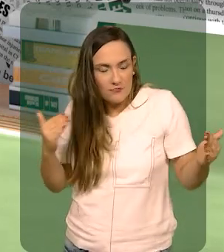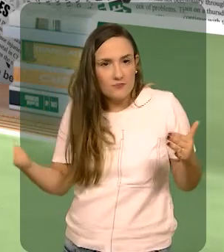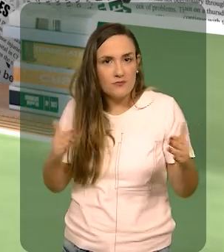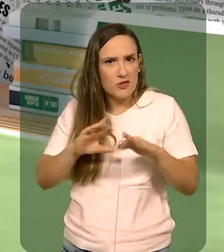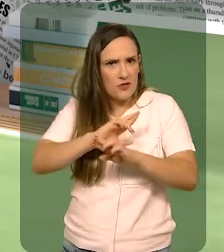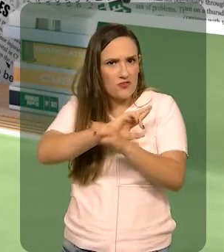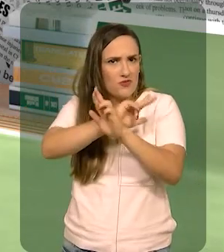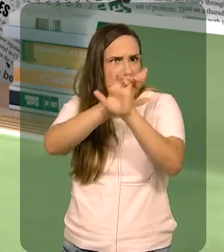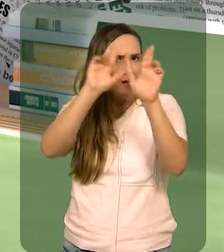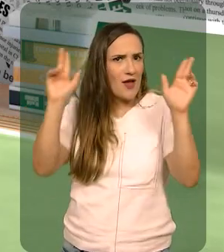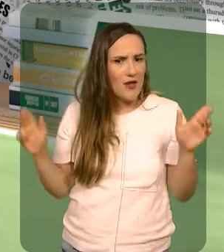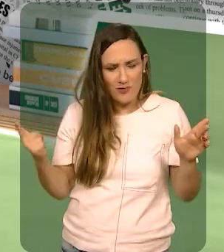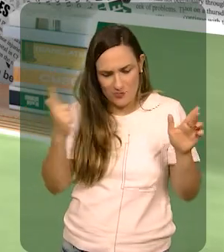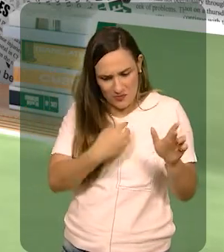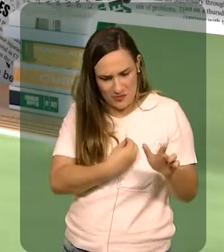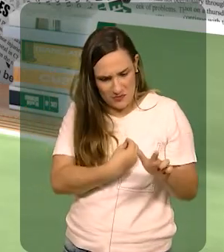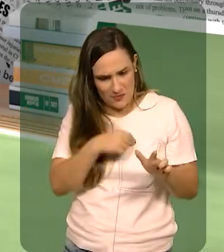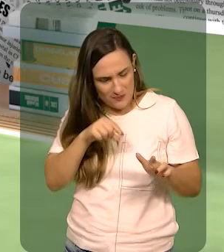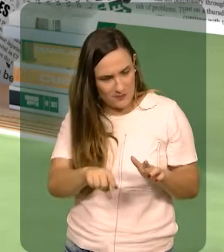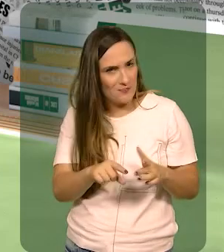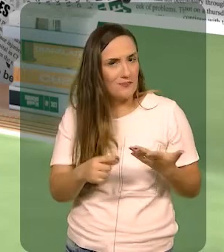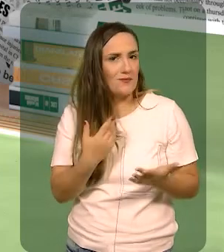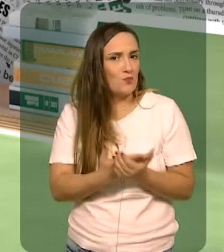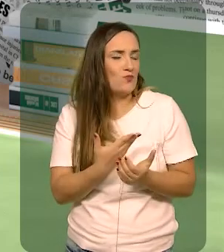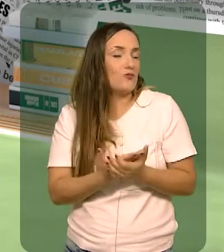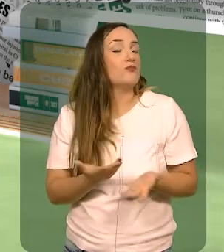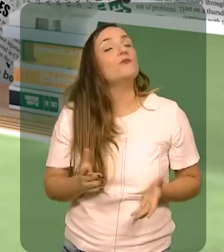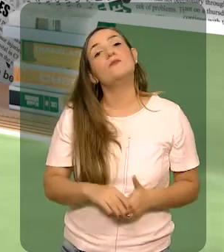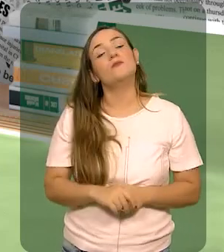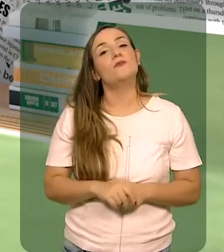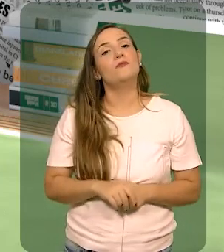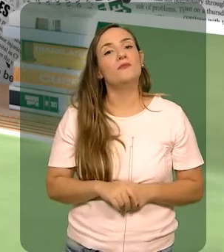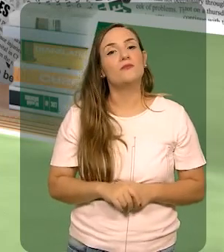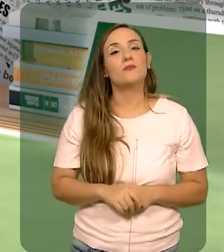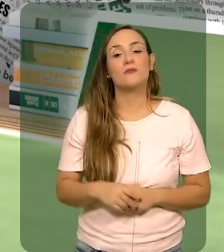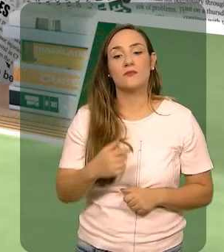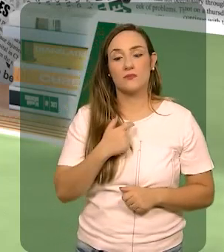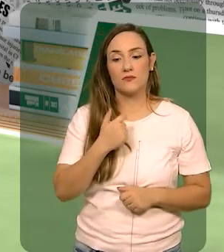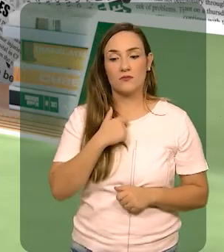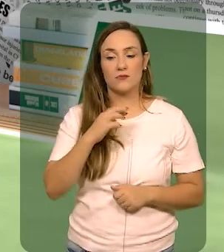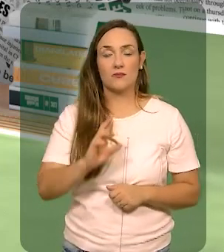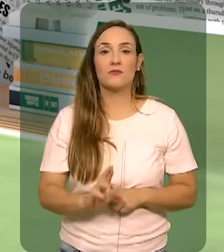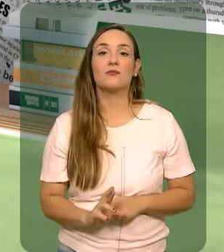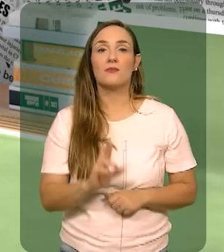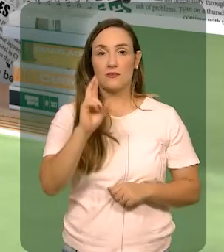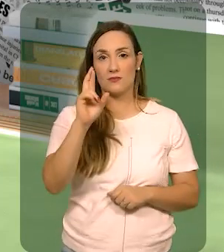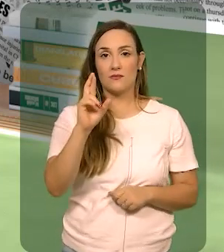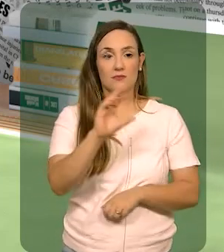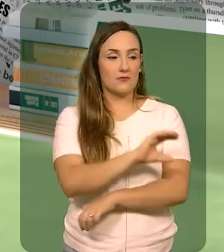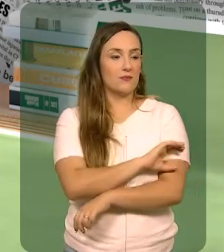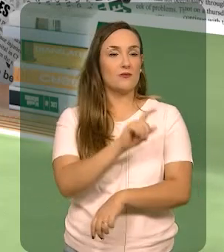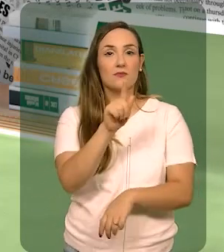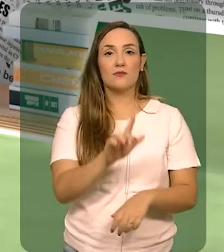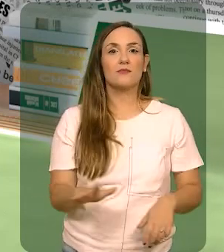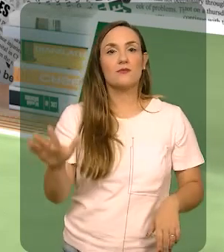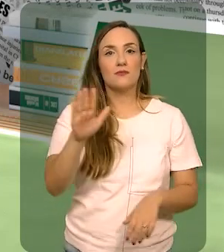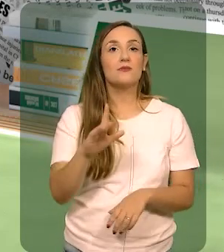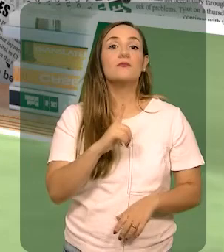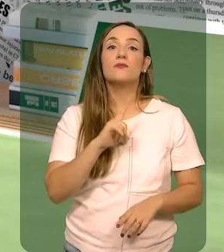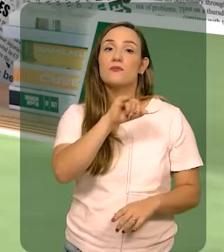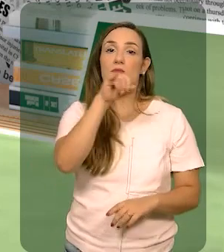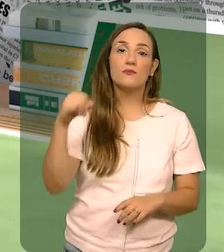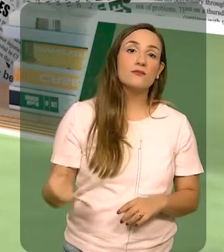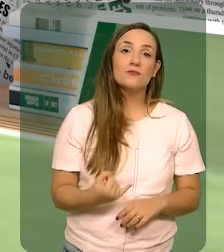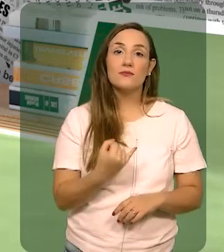fomenta a prática de inclusão. Né? Sim. Onde do andamento como gestor, né? Bolsista